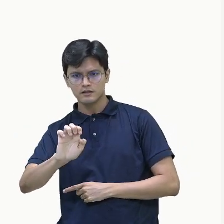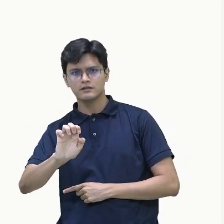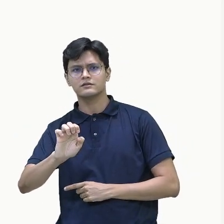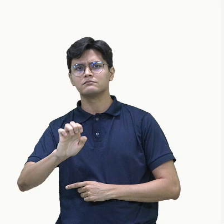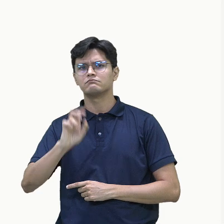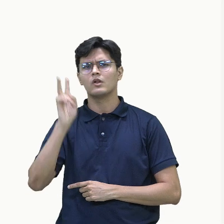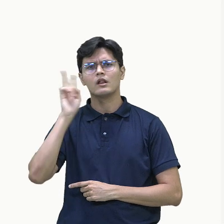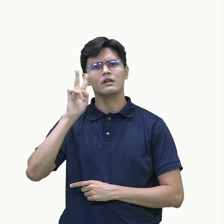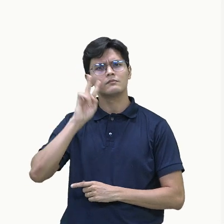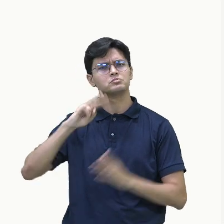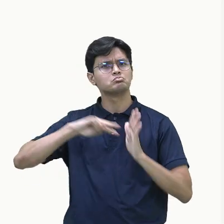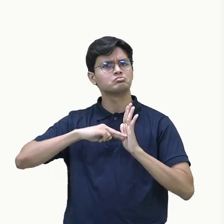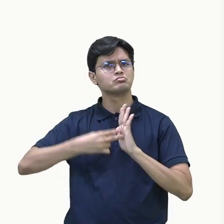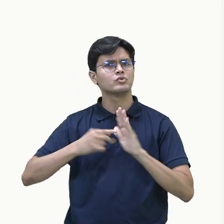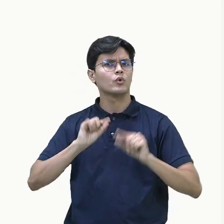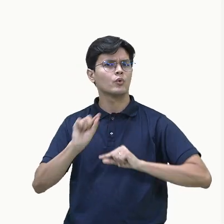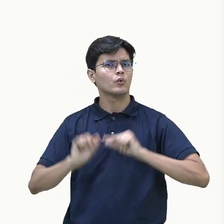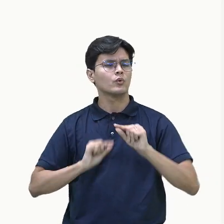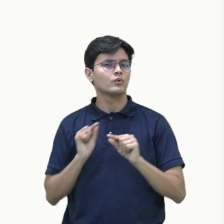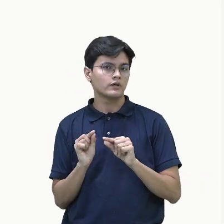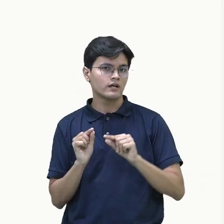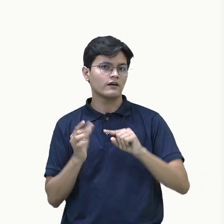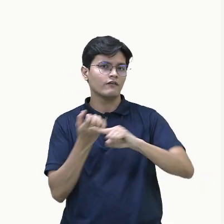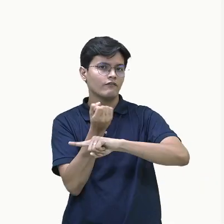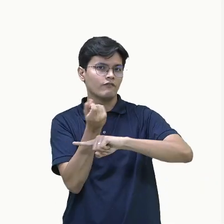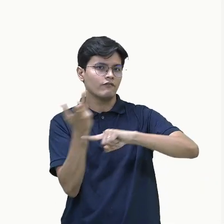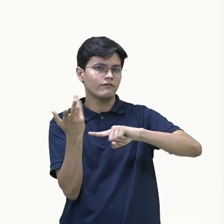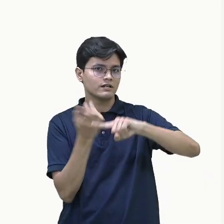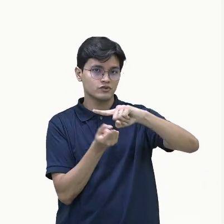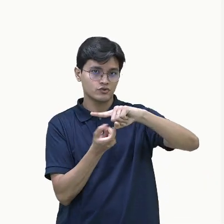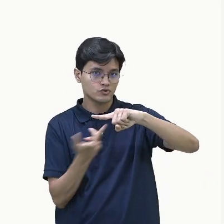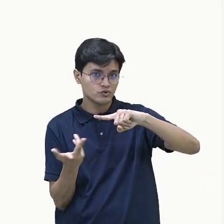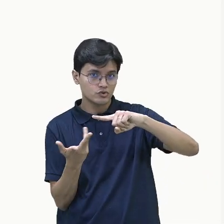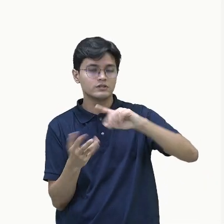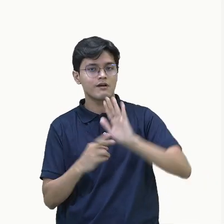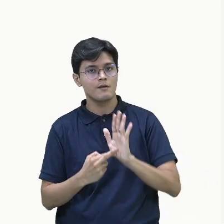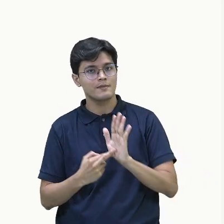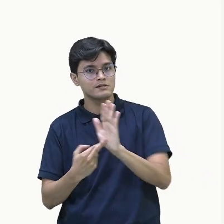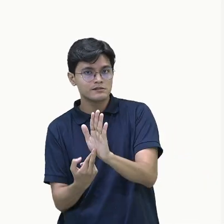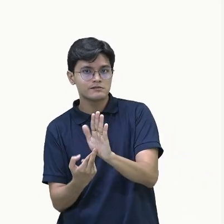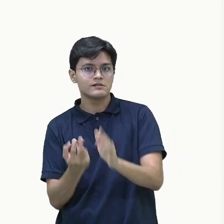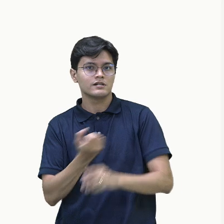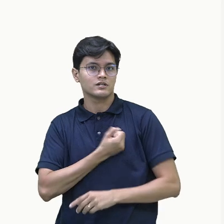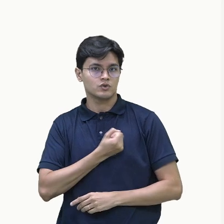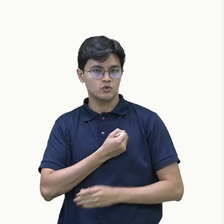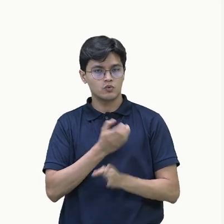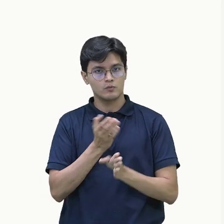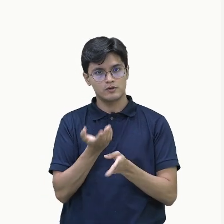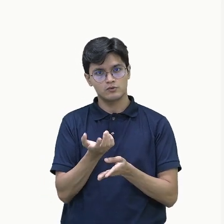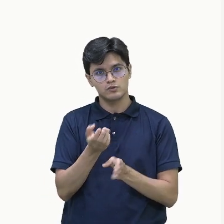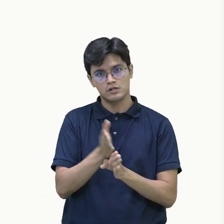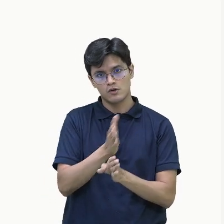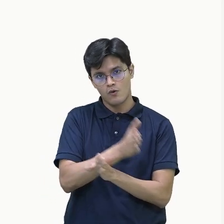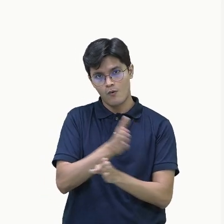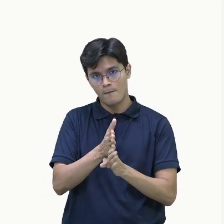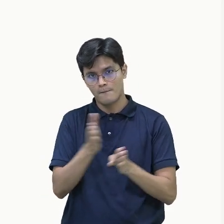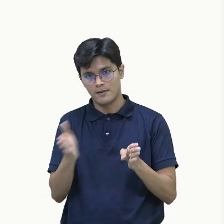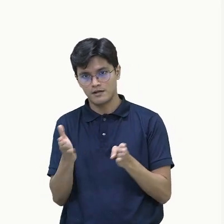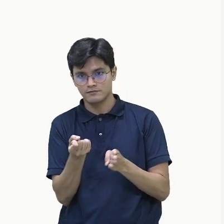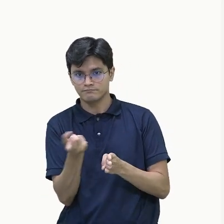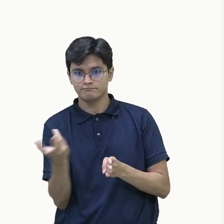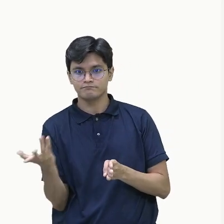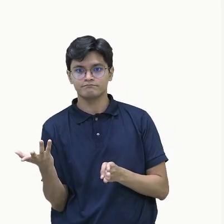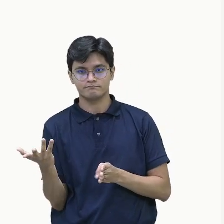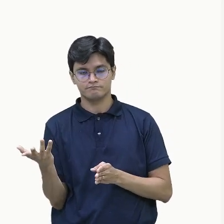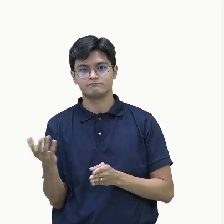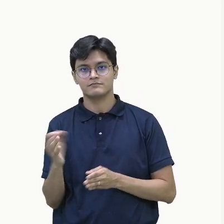frações cujo ela representa um número inteiro. Então, nesse caso aqui, ó, ela está representando um